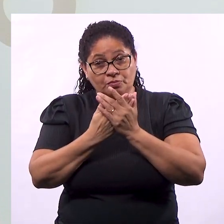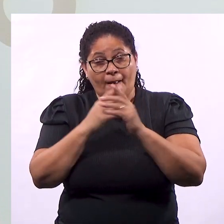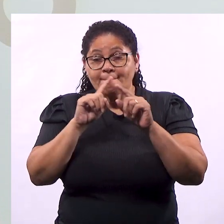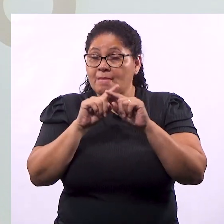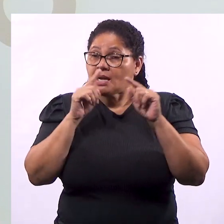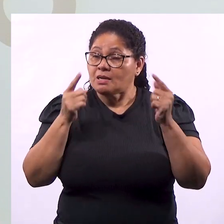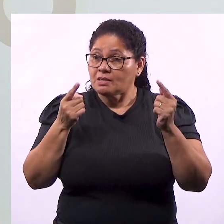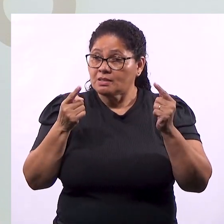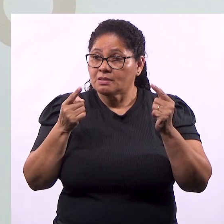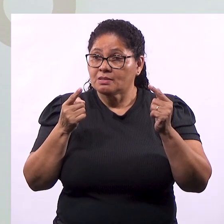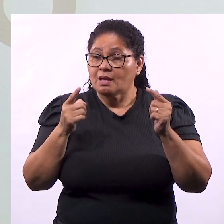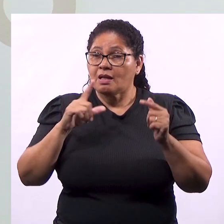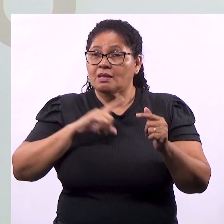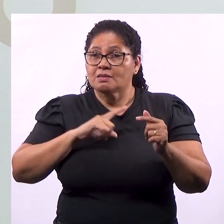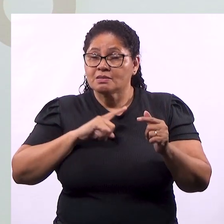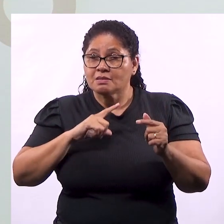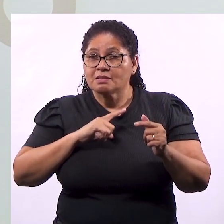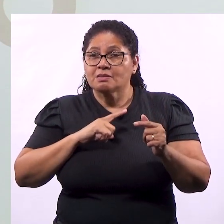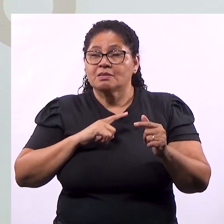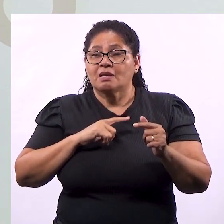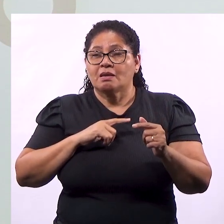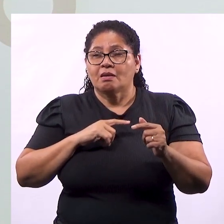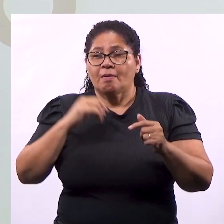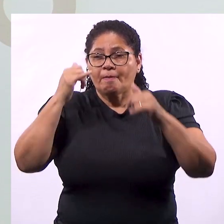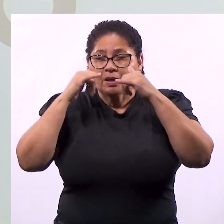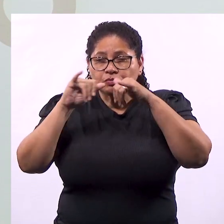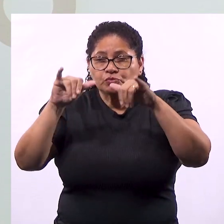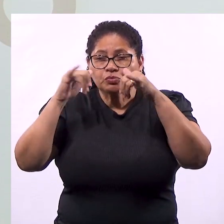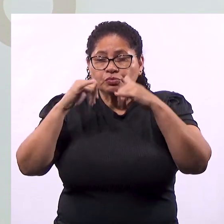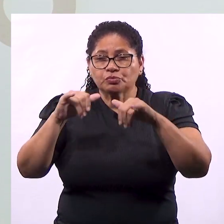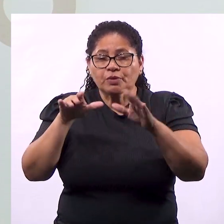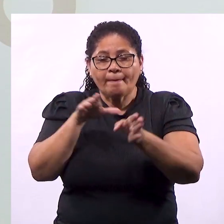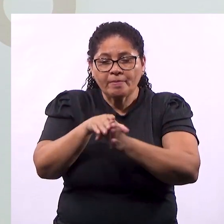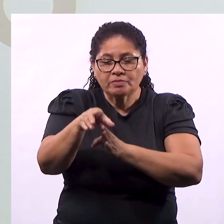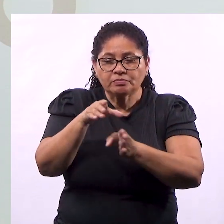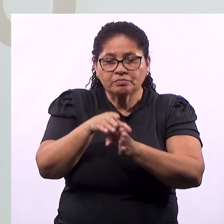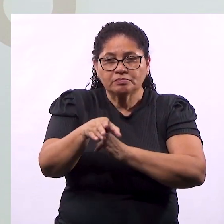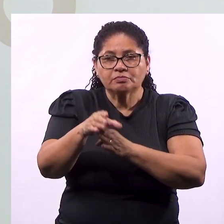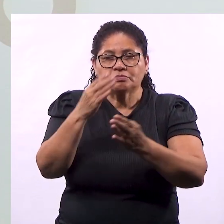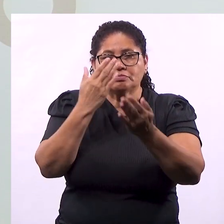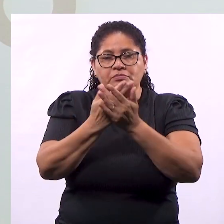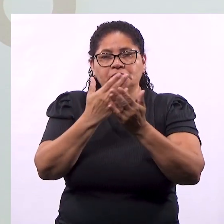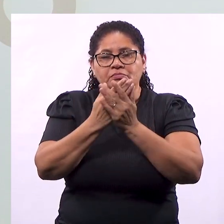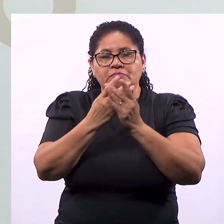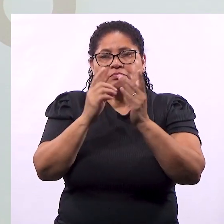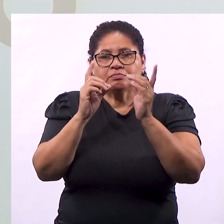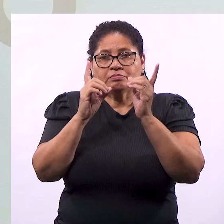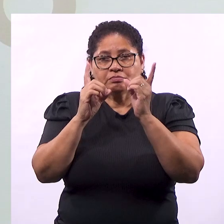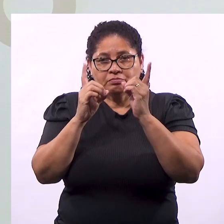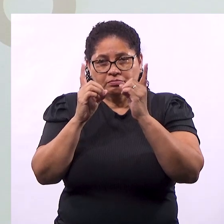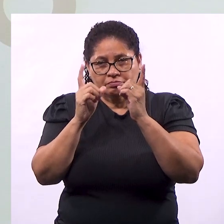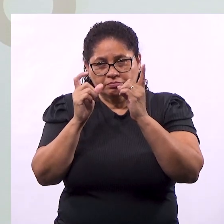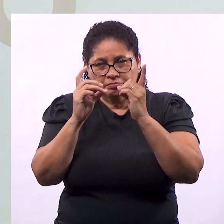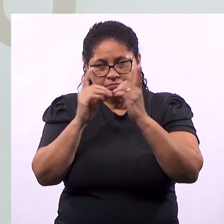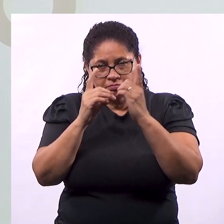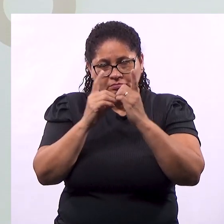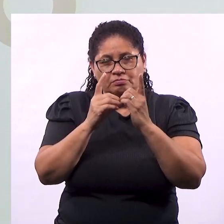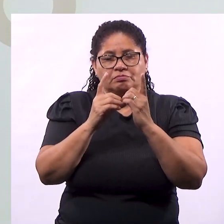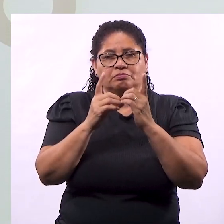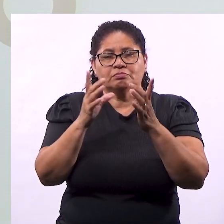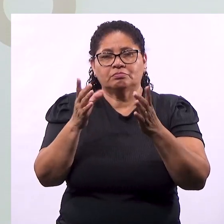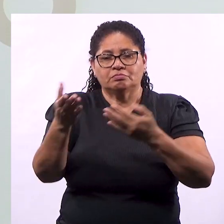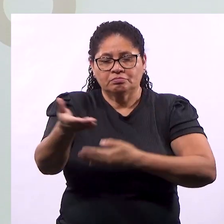mas é você vai ter mais informações mais orientações nas aulas síndromes que são